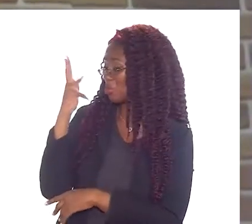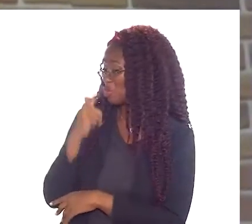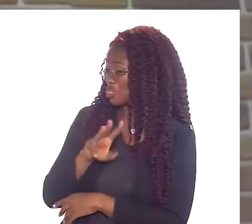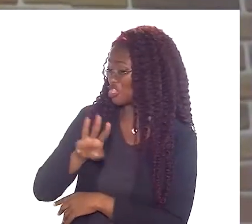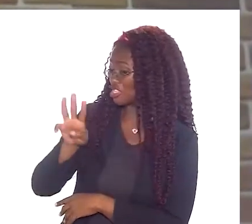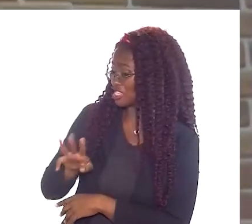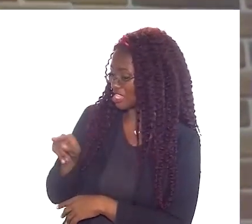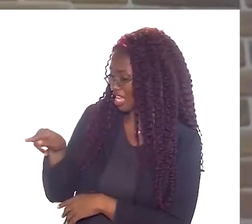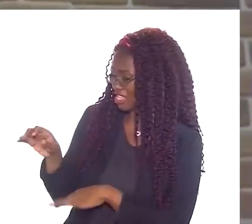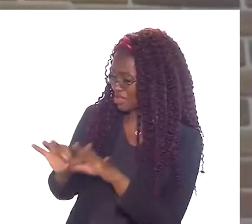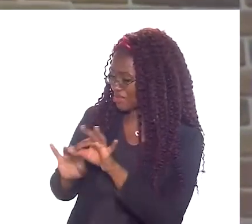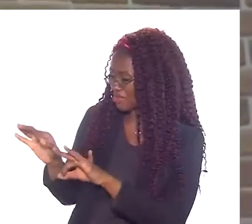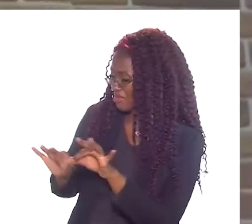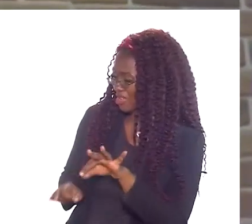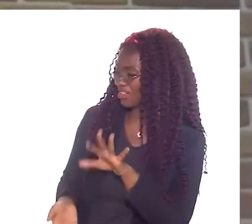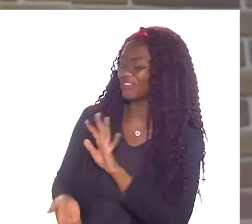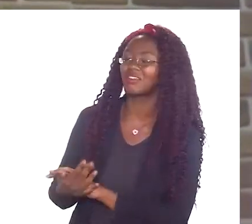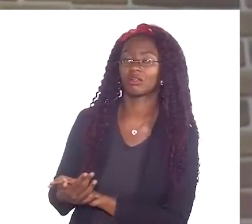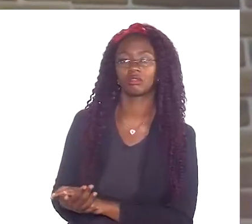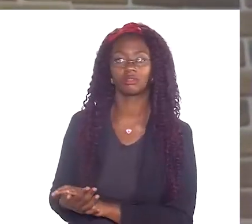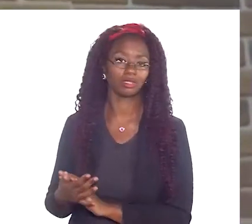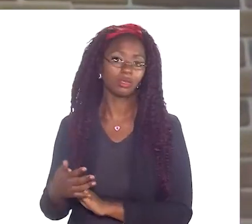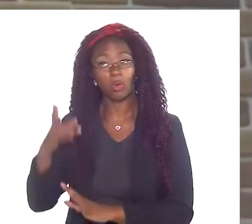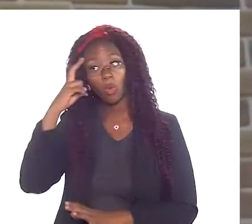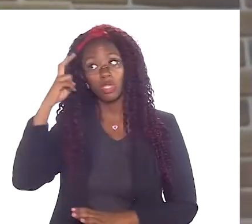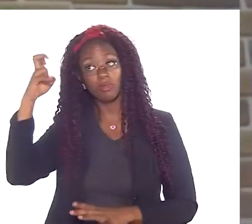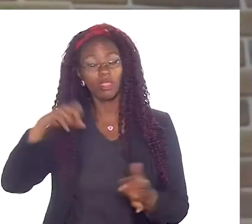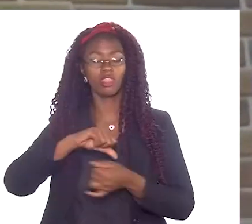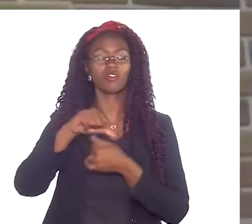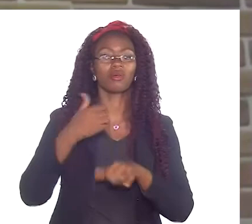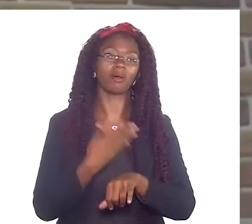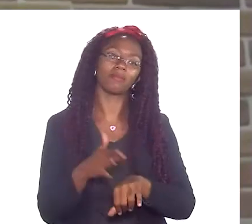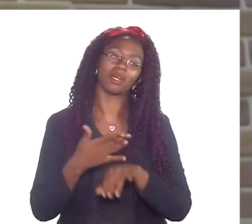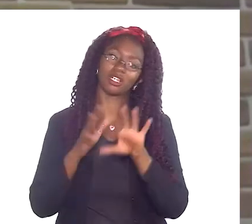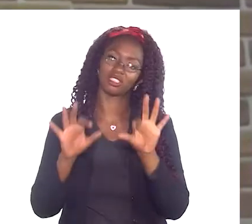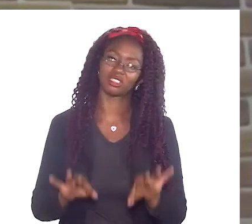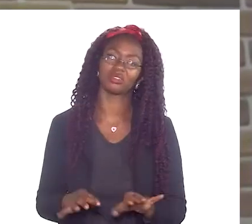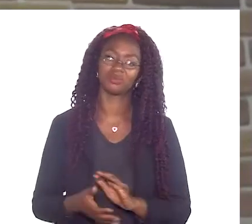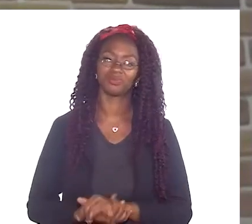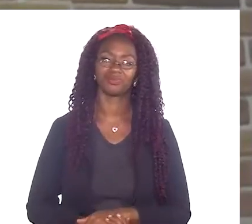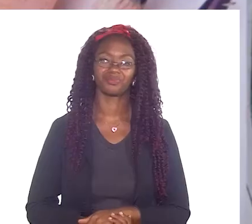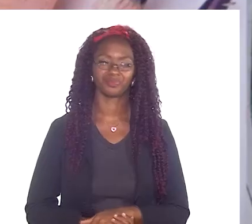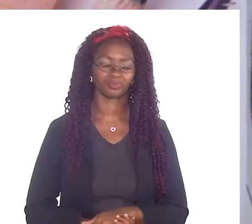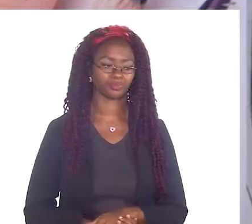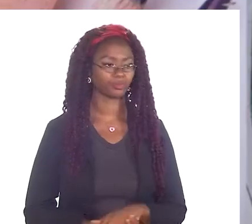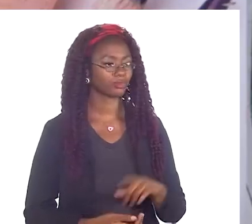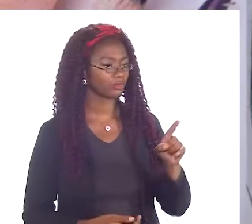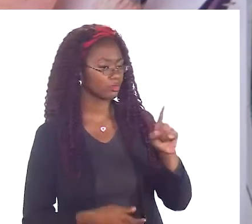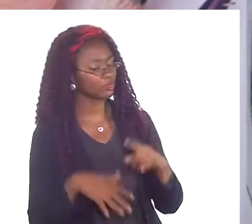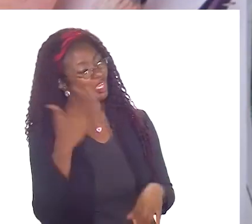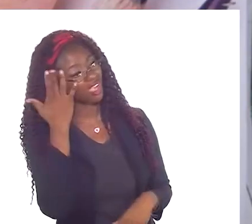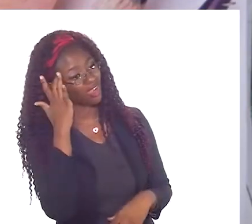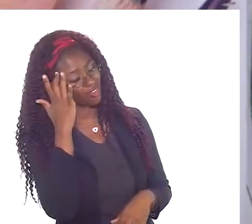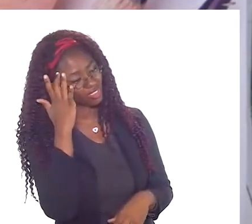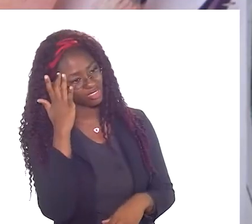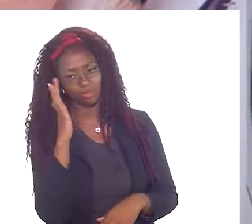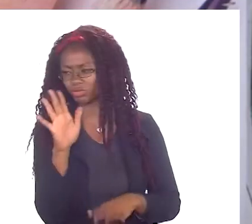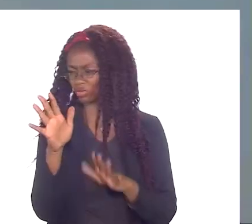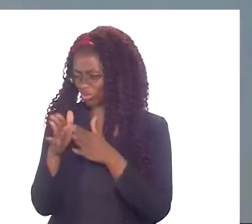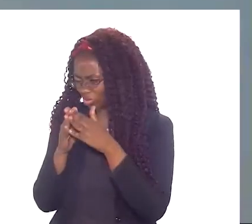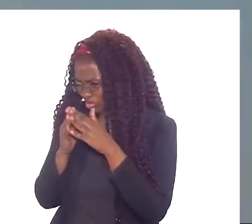aqui. Legal, poxa, legal, vamos trazer. Então, transformar conhecimento em prática é o segredo aí que a gente faz. Gente, perfeito. Eu